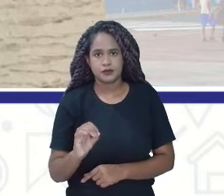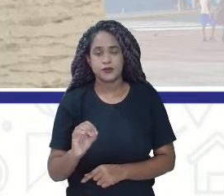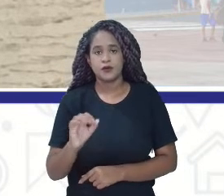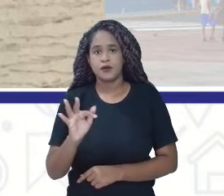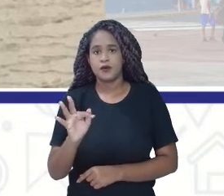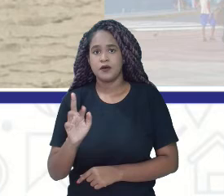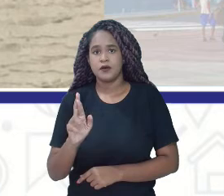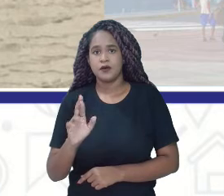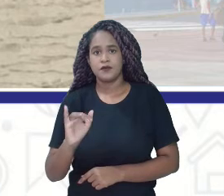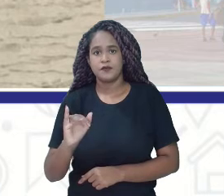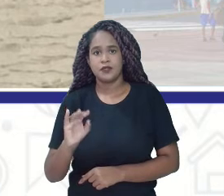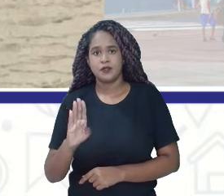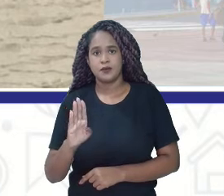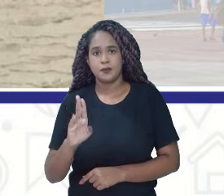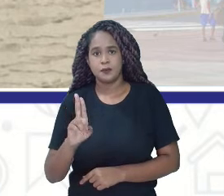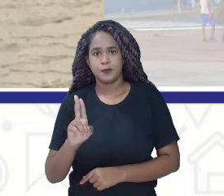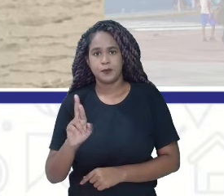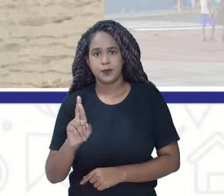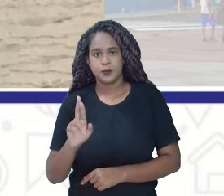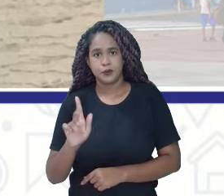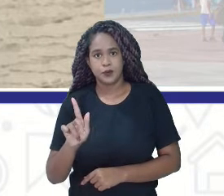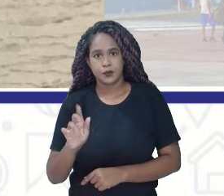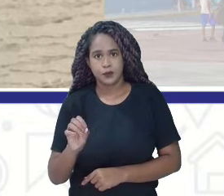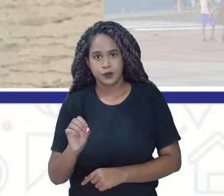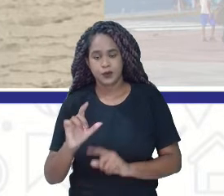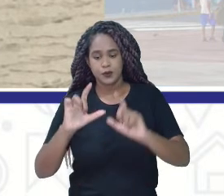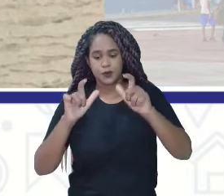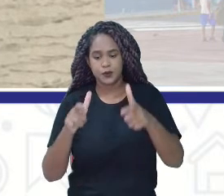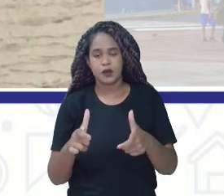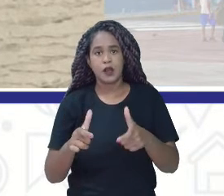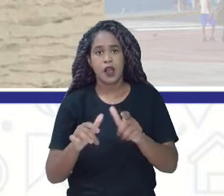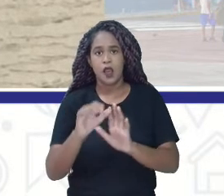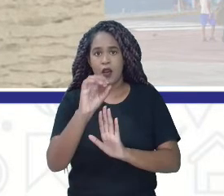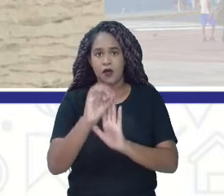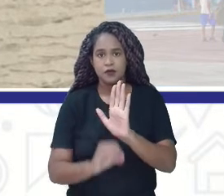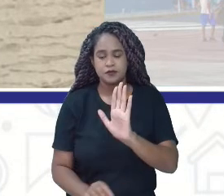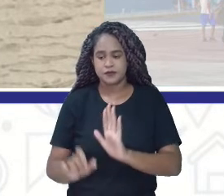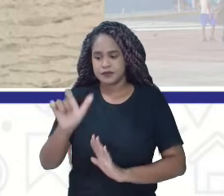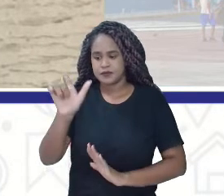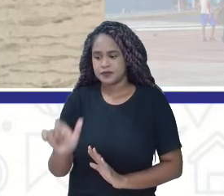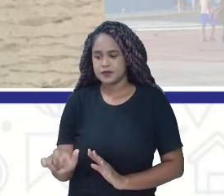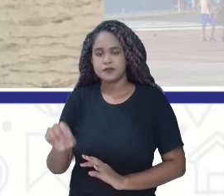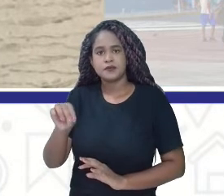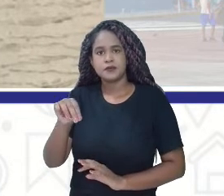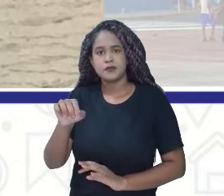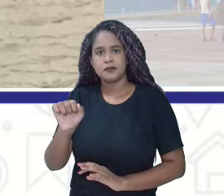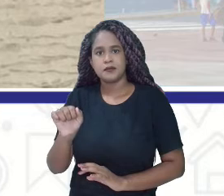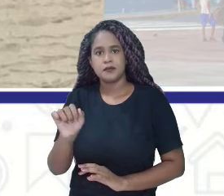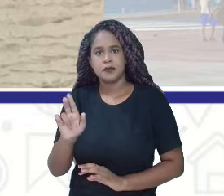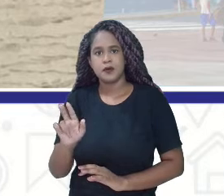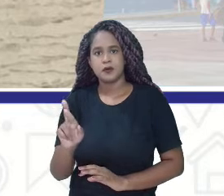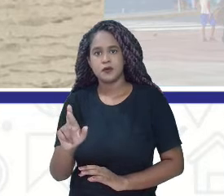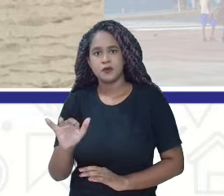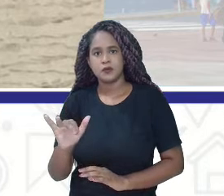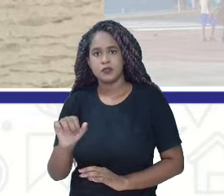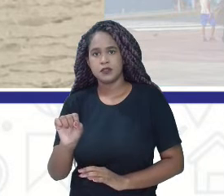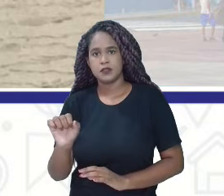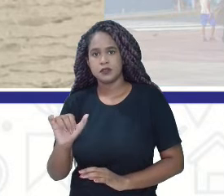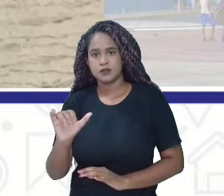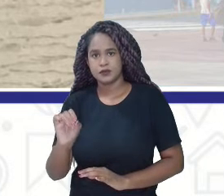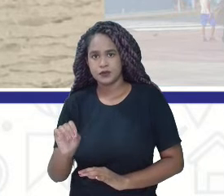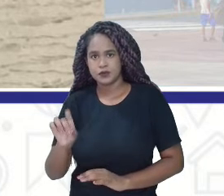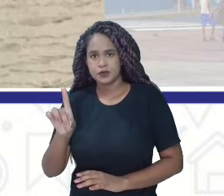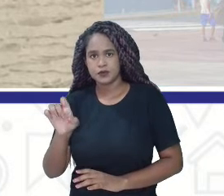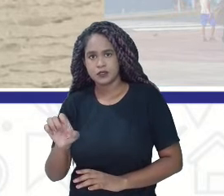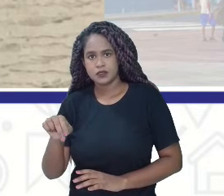residência oficial de Maurício de Nassau, quando ele esteve como governante aqui no Brasil, né, durante o período